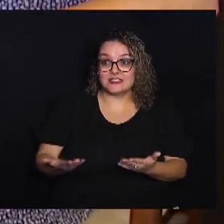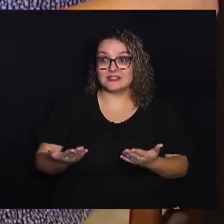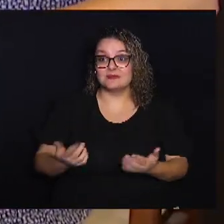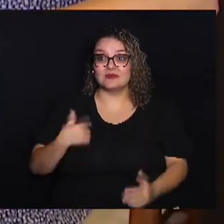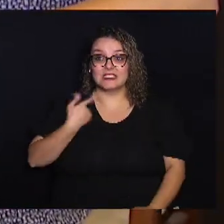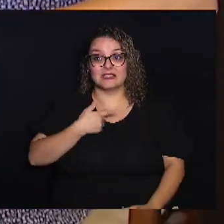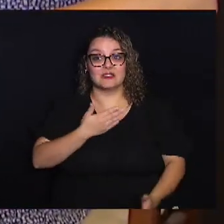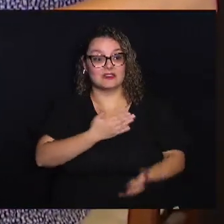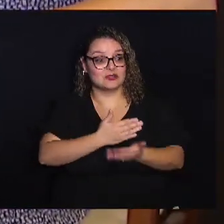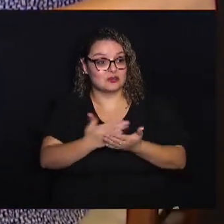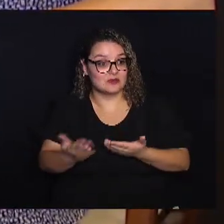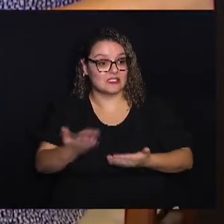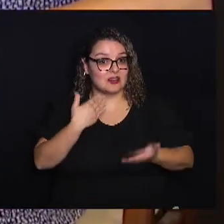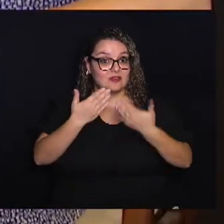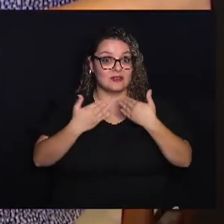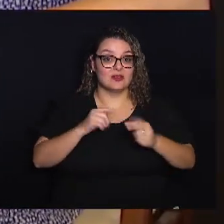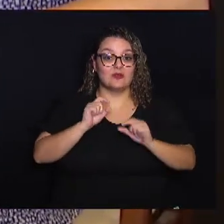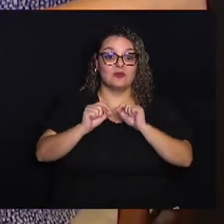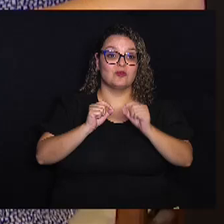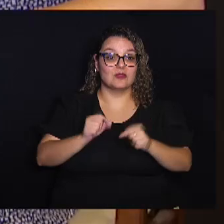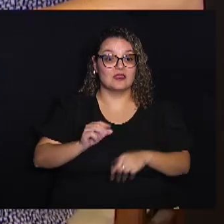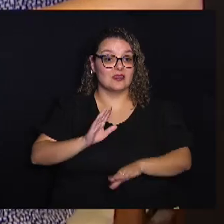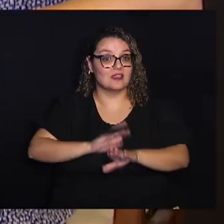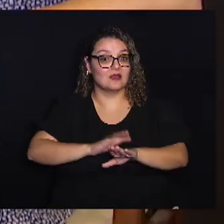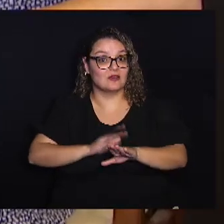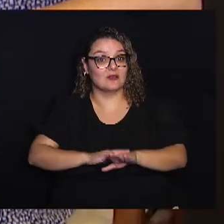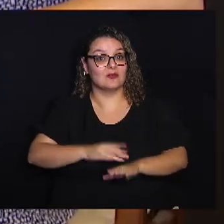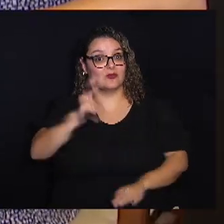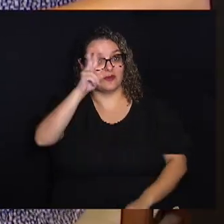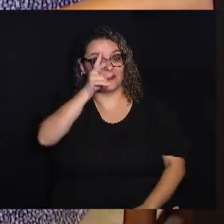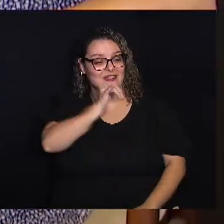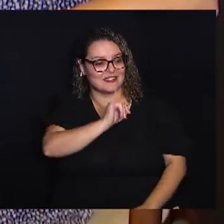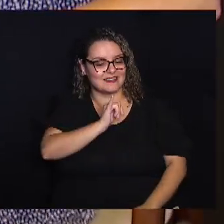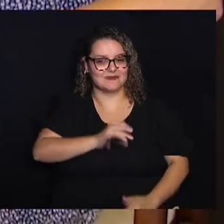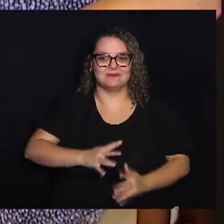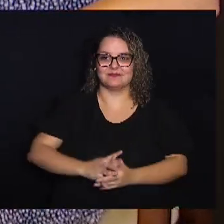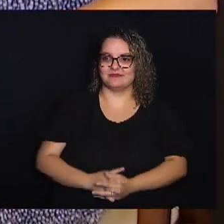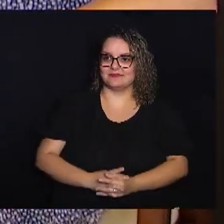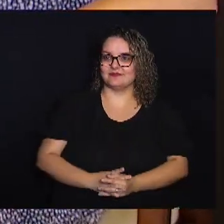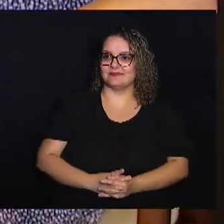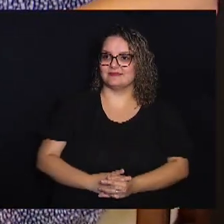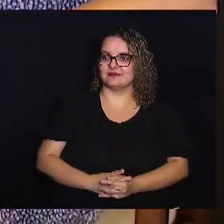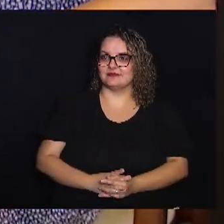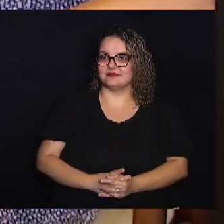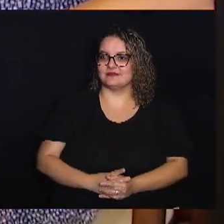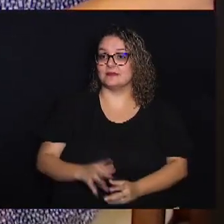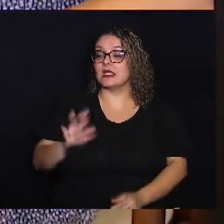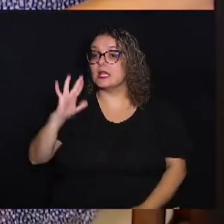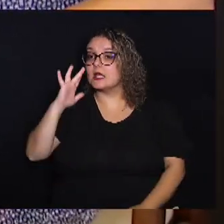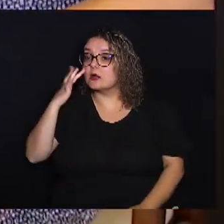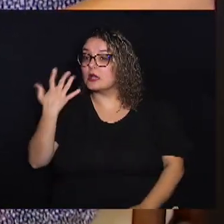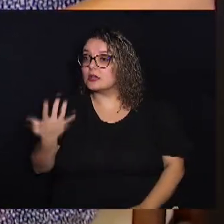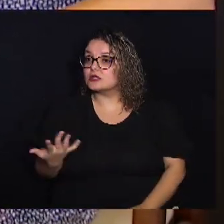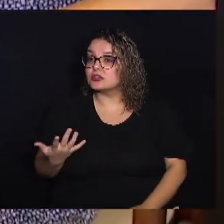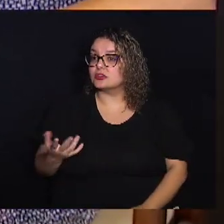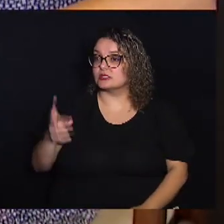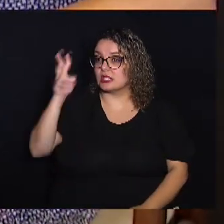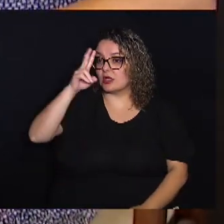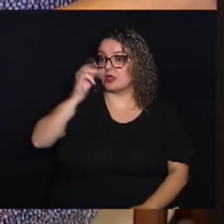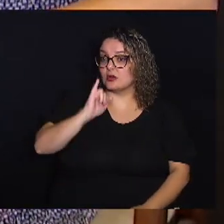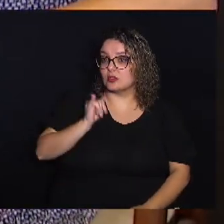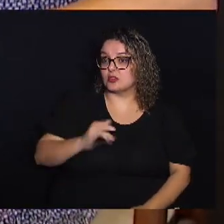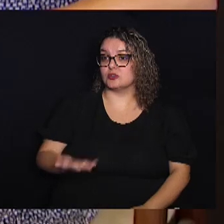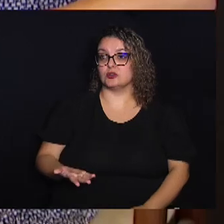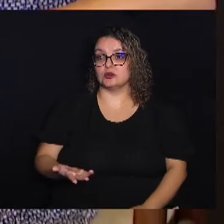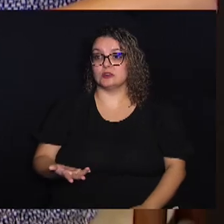gente começar a conversa, o que faz exatamente uma contadora de história. Eu acho que a contadora ou